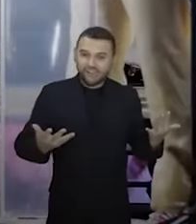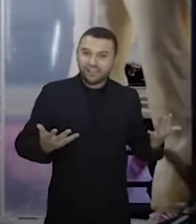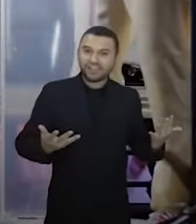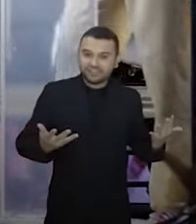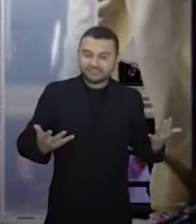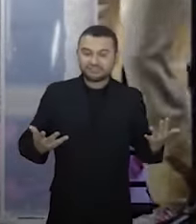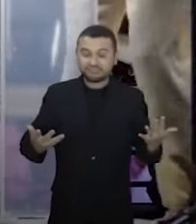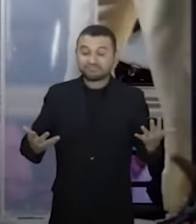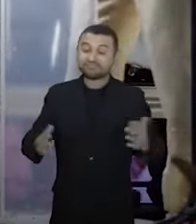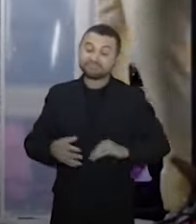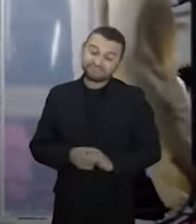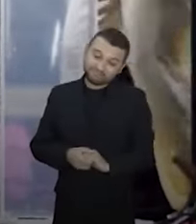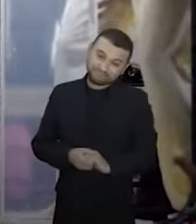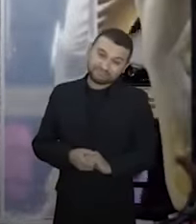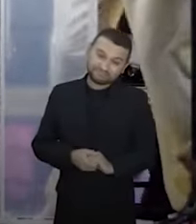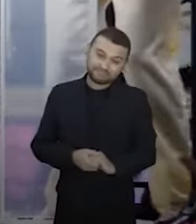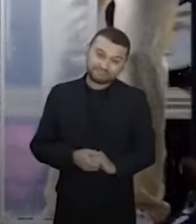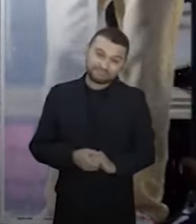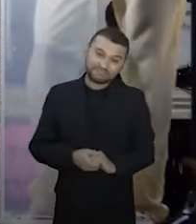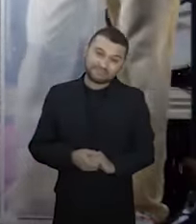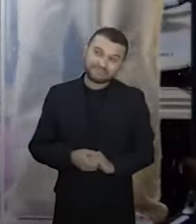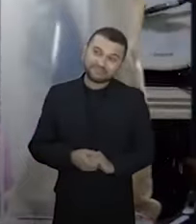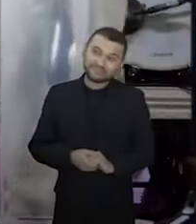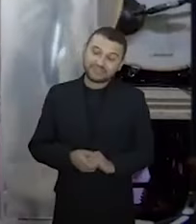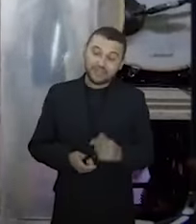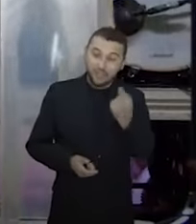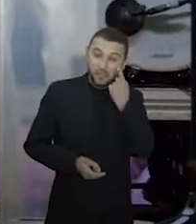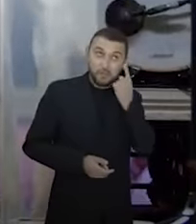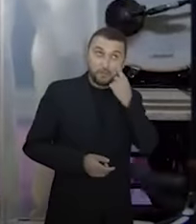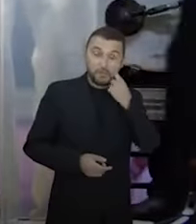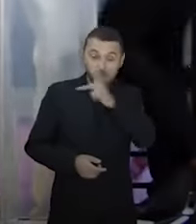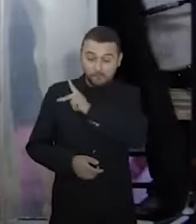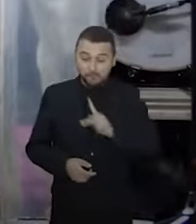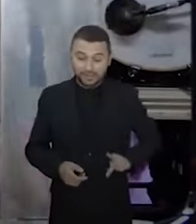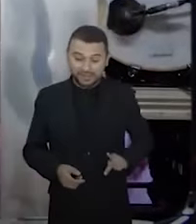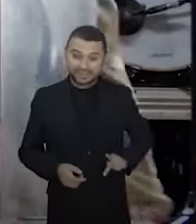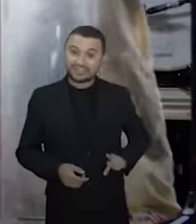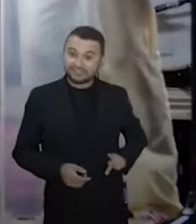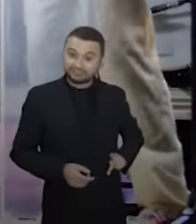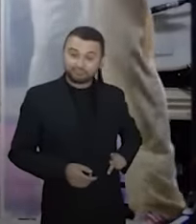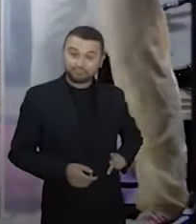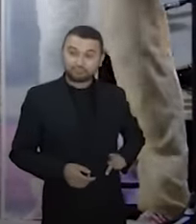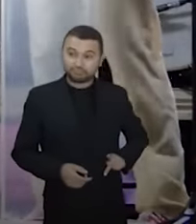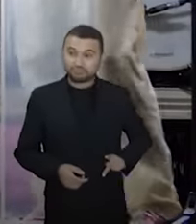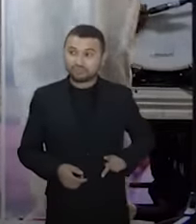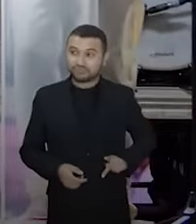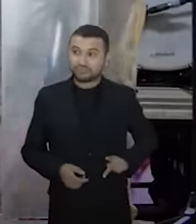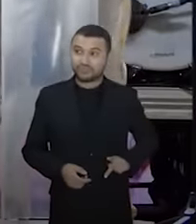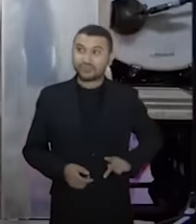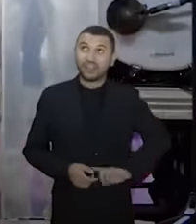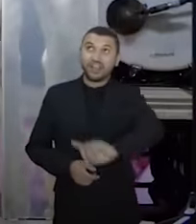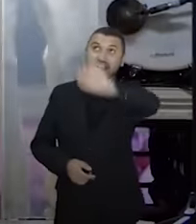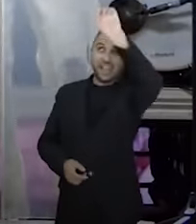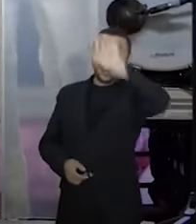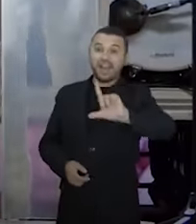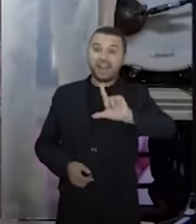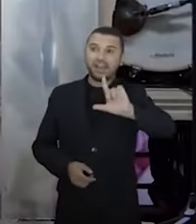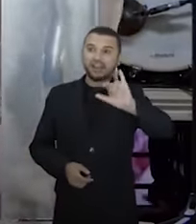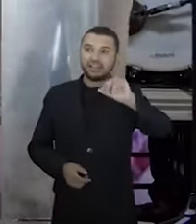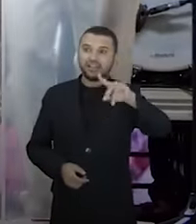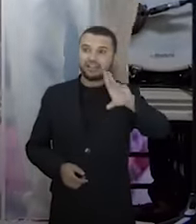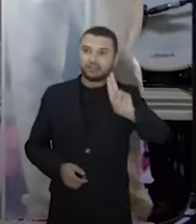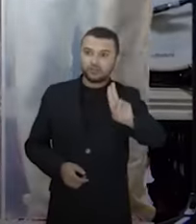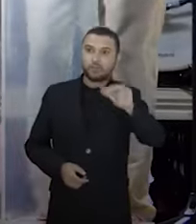Então, olha, presidente, aquela é Dona Lindu. Ao seu